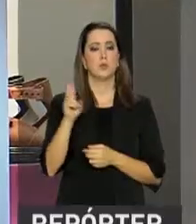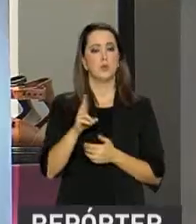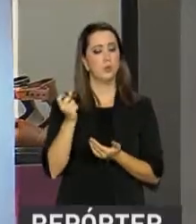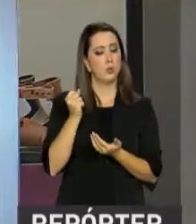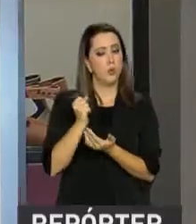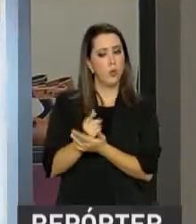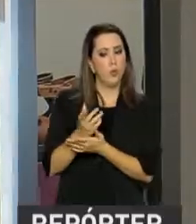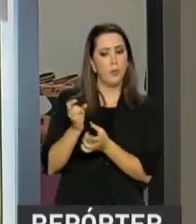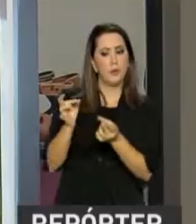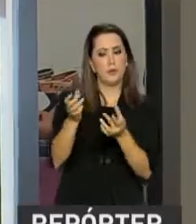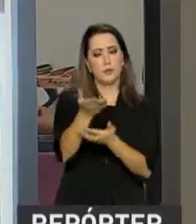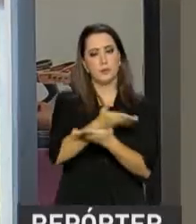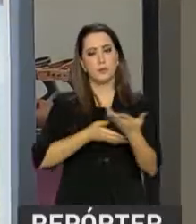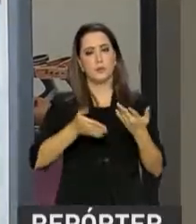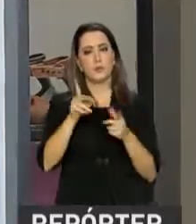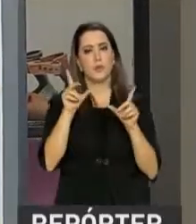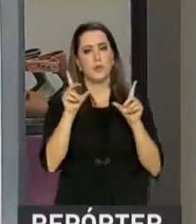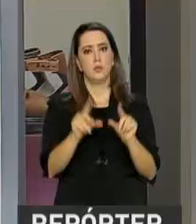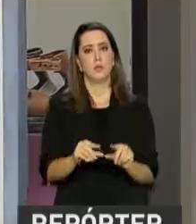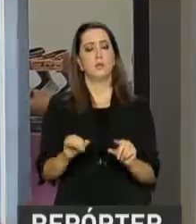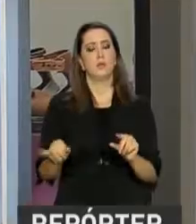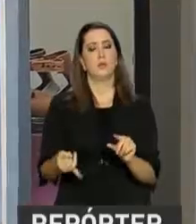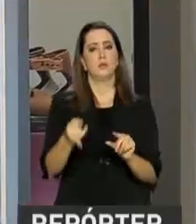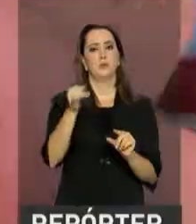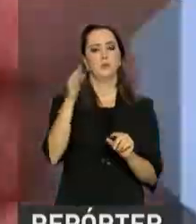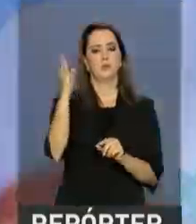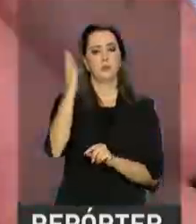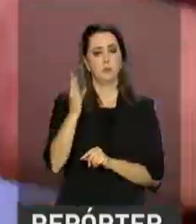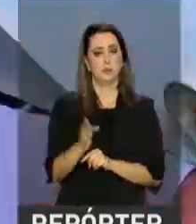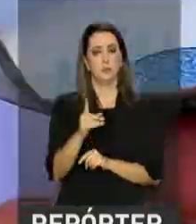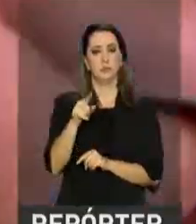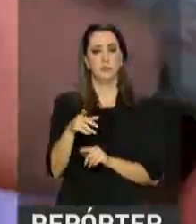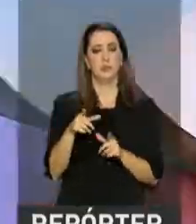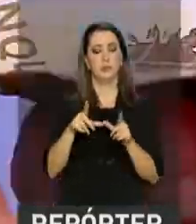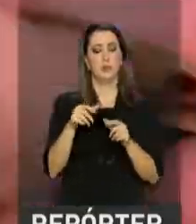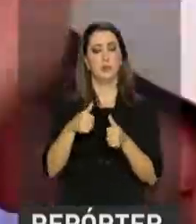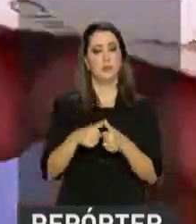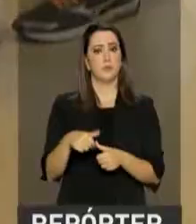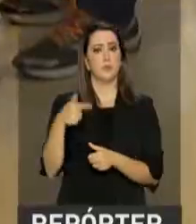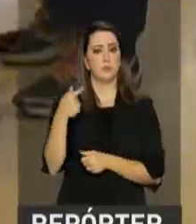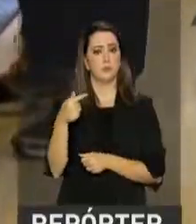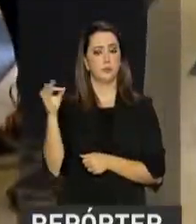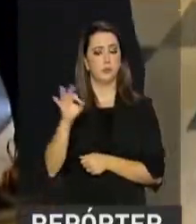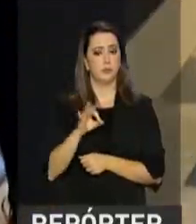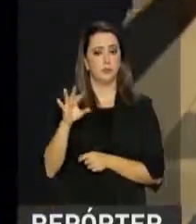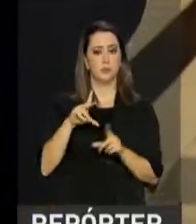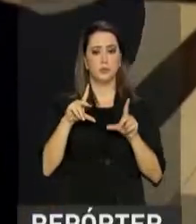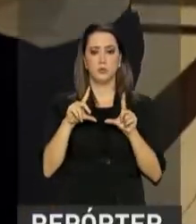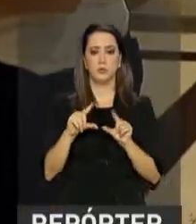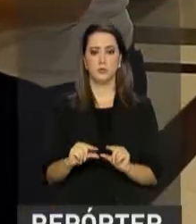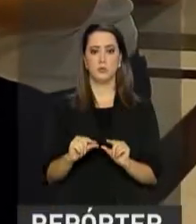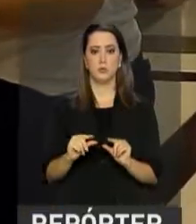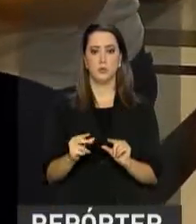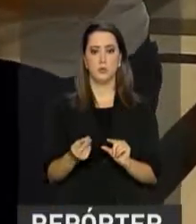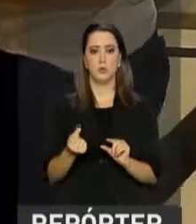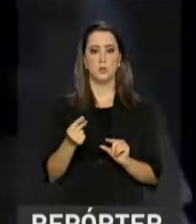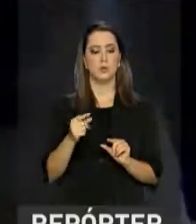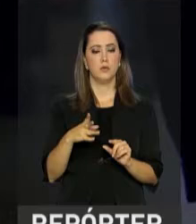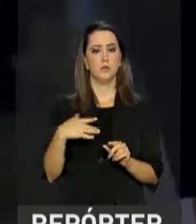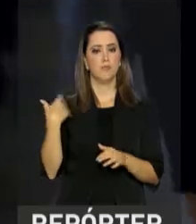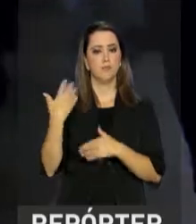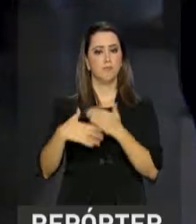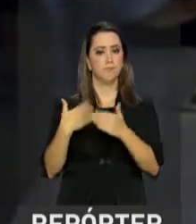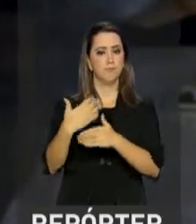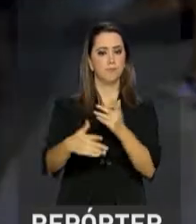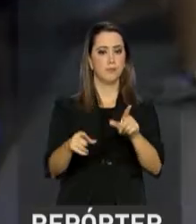e permitido a queda da taxa básica de juros do país, que está em 7%, o menor nível da série histórica.